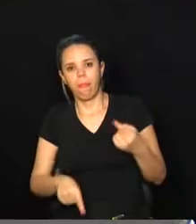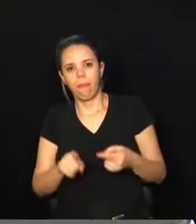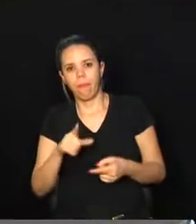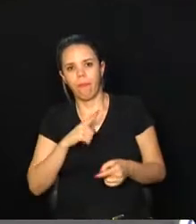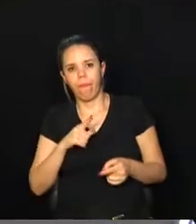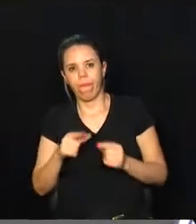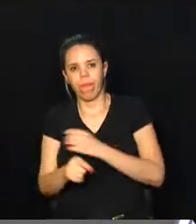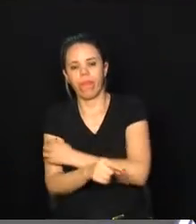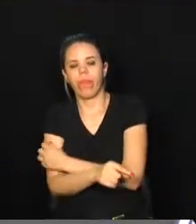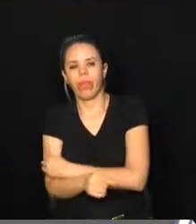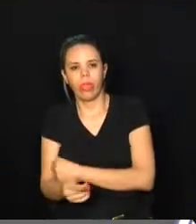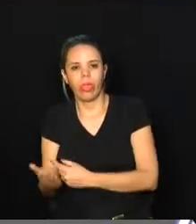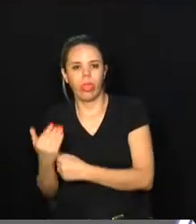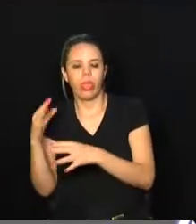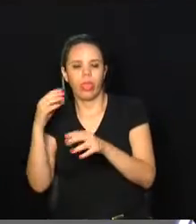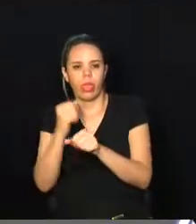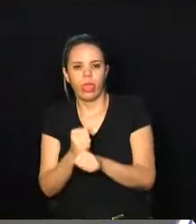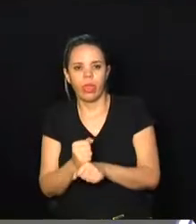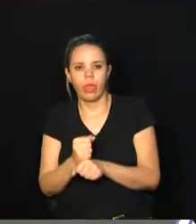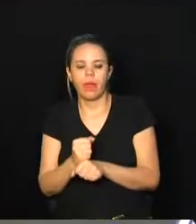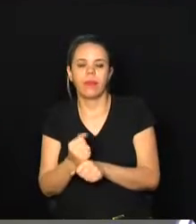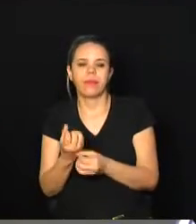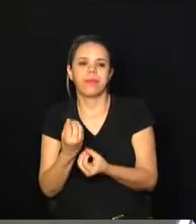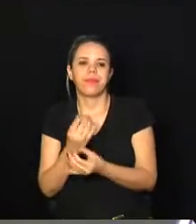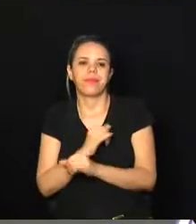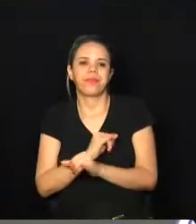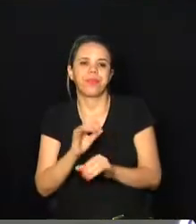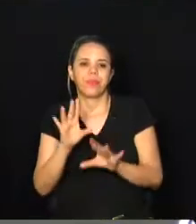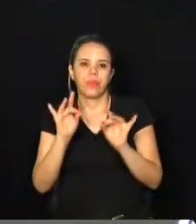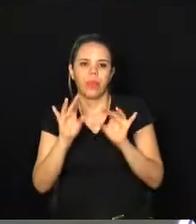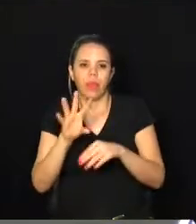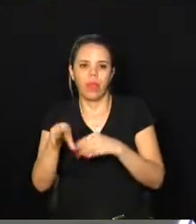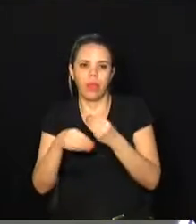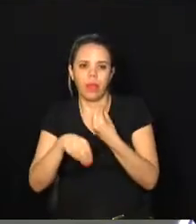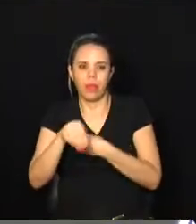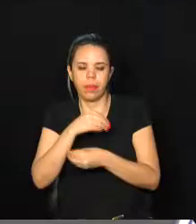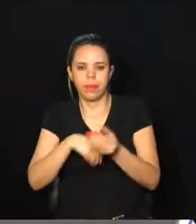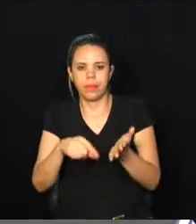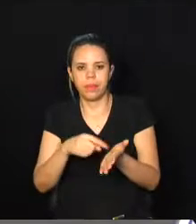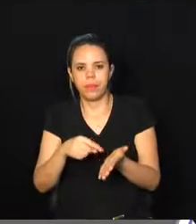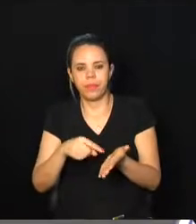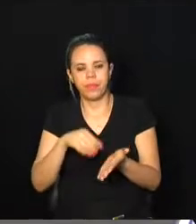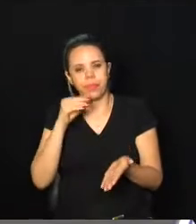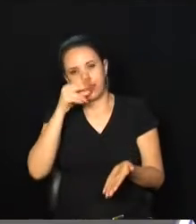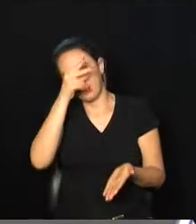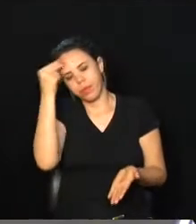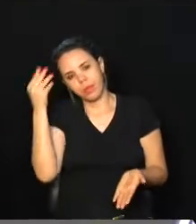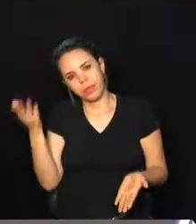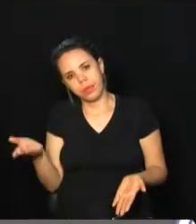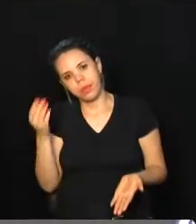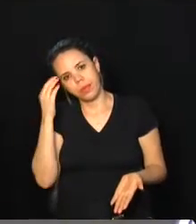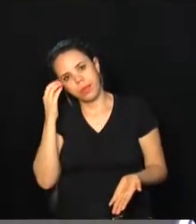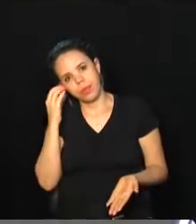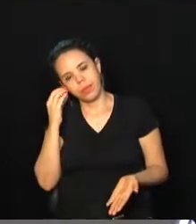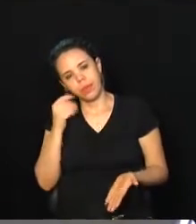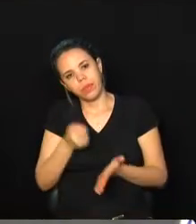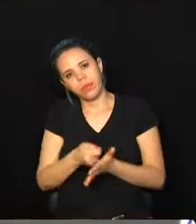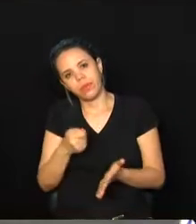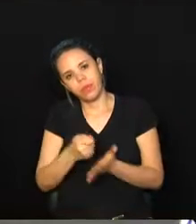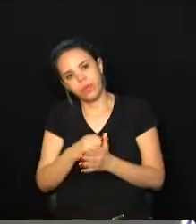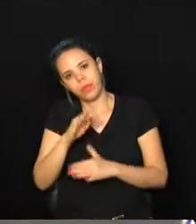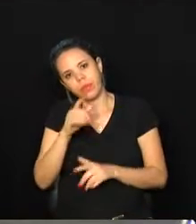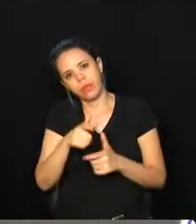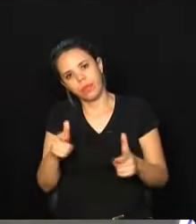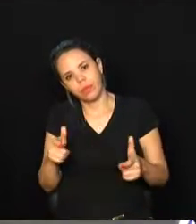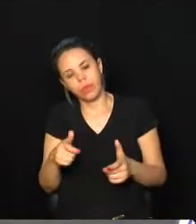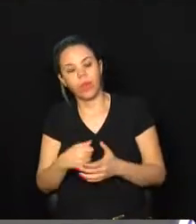pegar toda essa tecnologia, esse nível de informação e detalhamento, e colocar isso na mão do servidor público, quer dizer, ele vai exigir cada vez